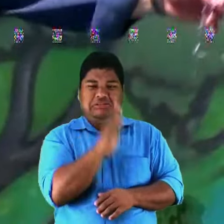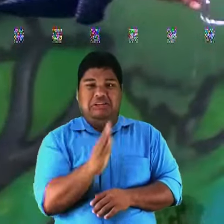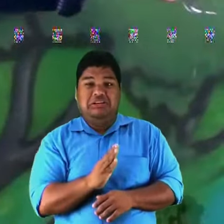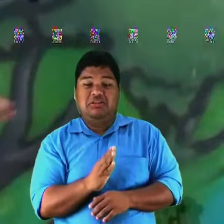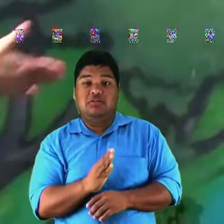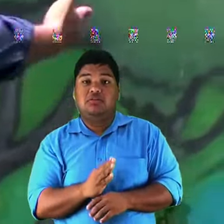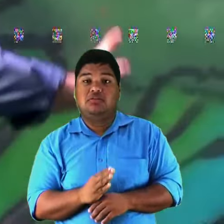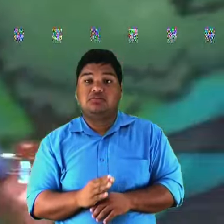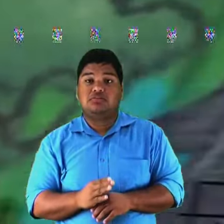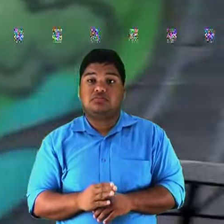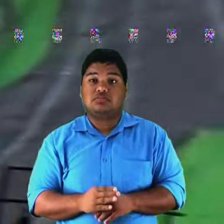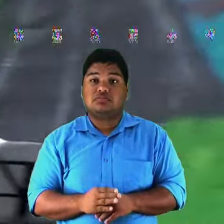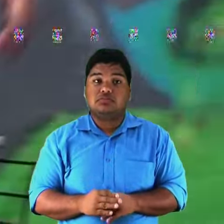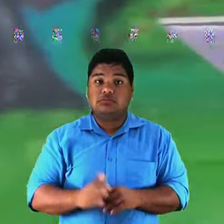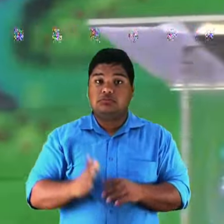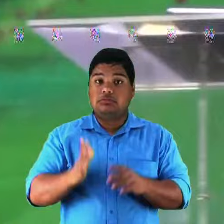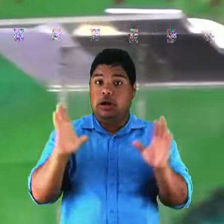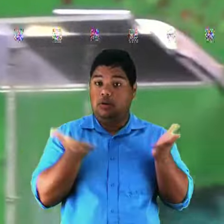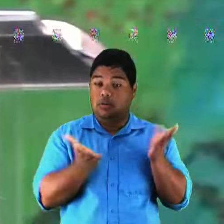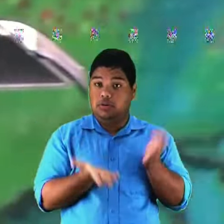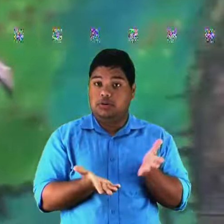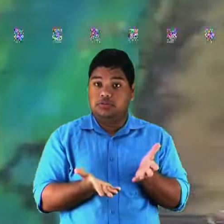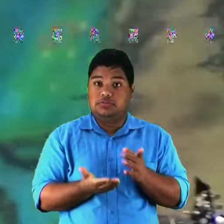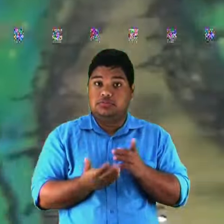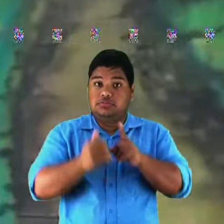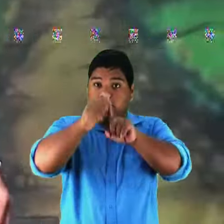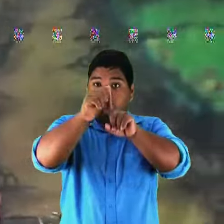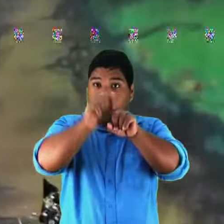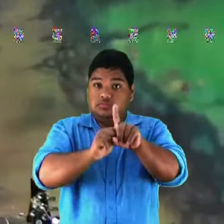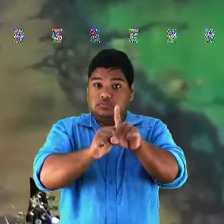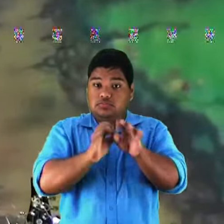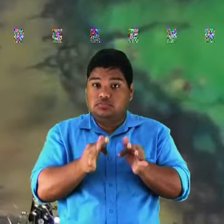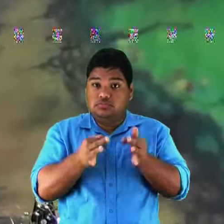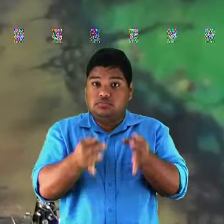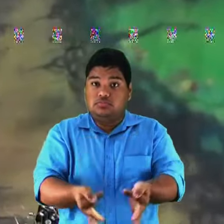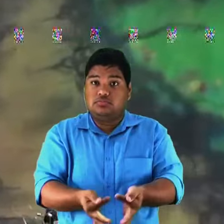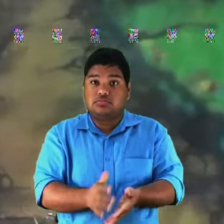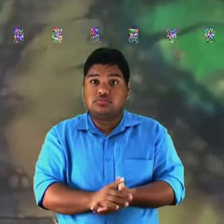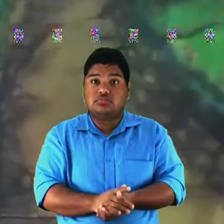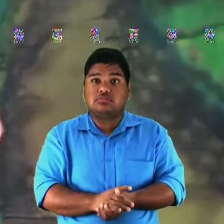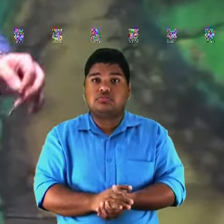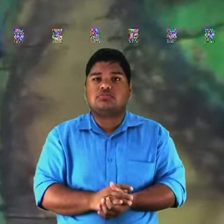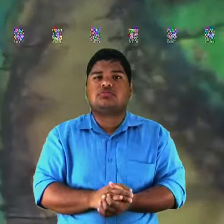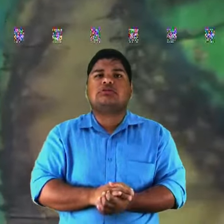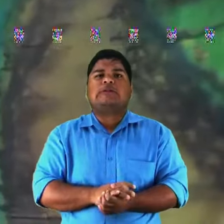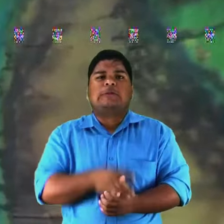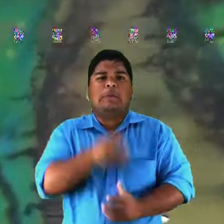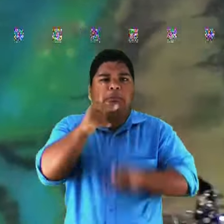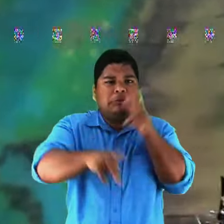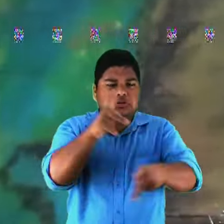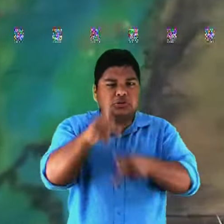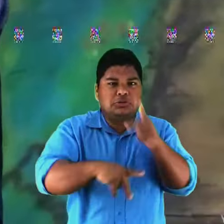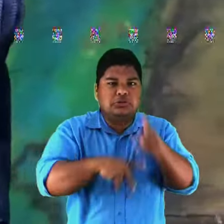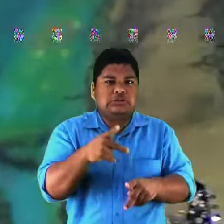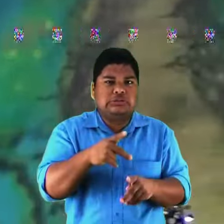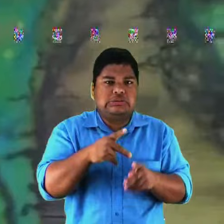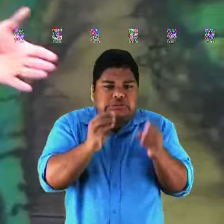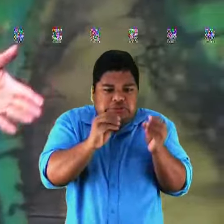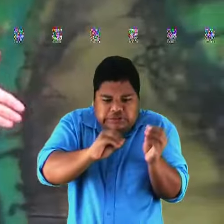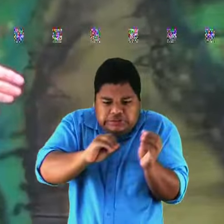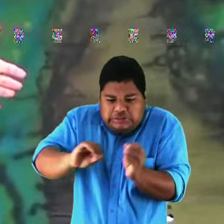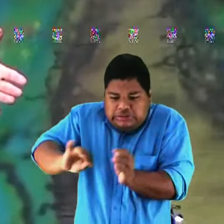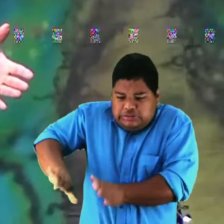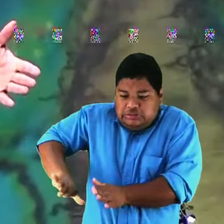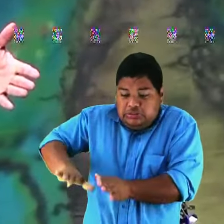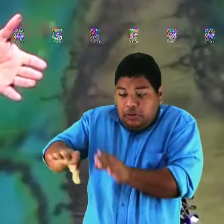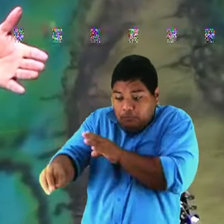Agora, nesses últimos meses, está batendo recorde a poupança, de pessoas retirando da poupança, porque simplesmente falaram,